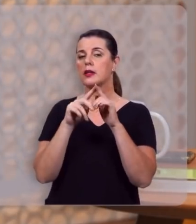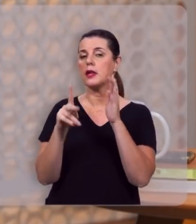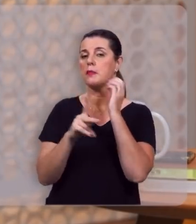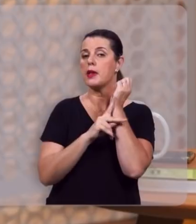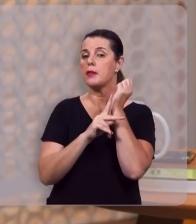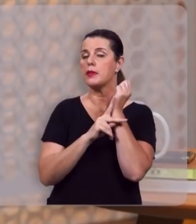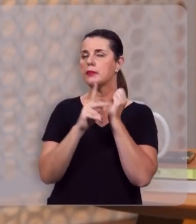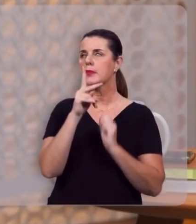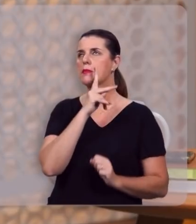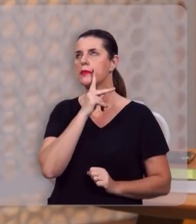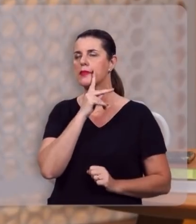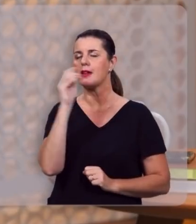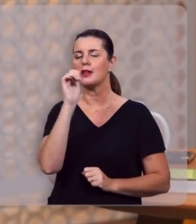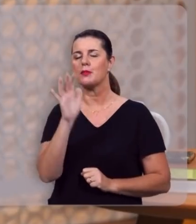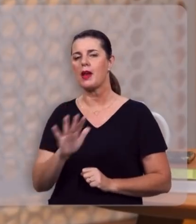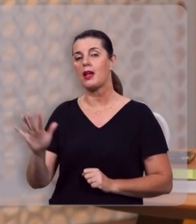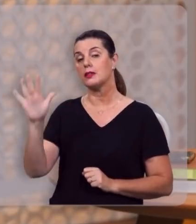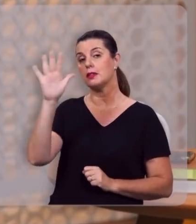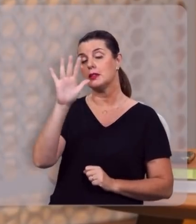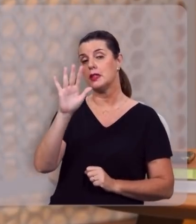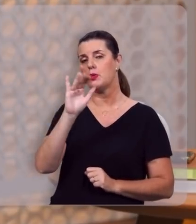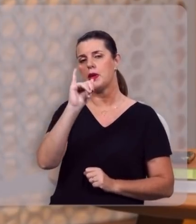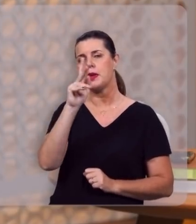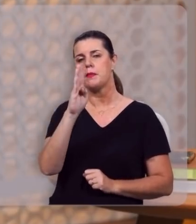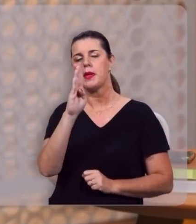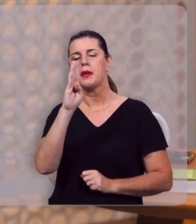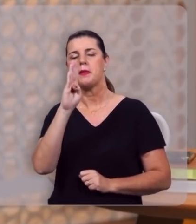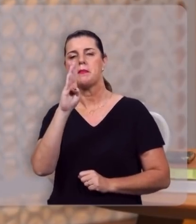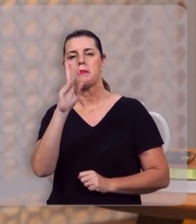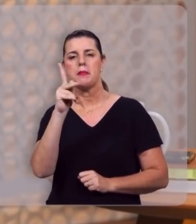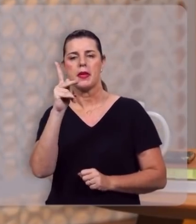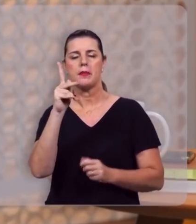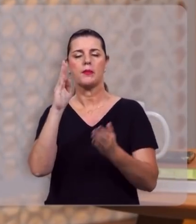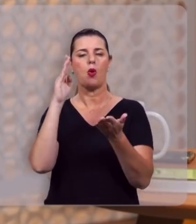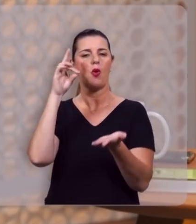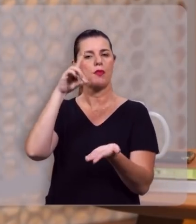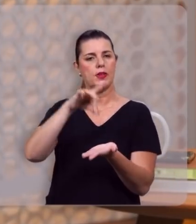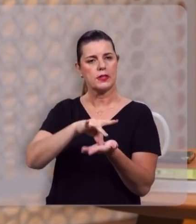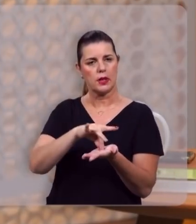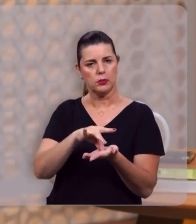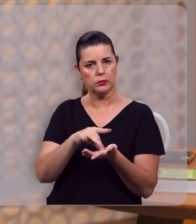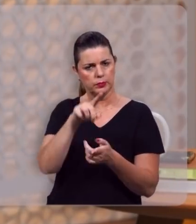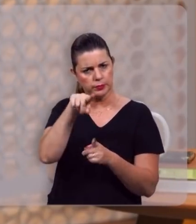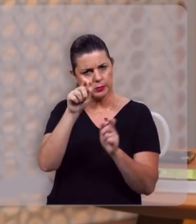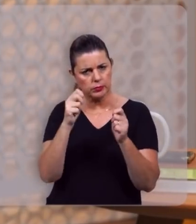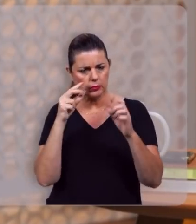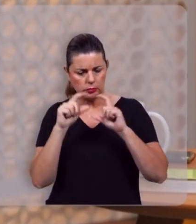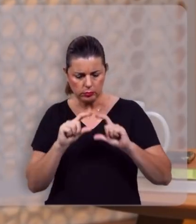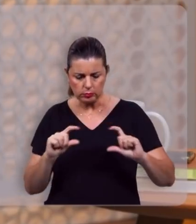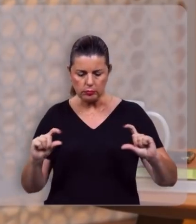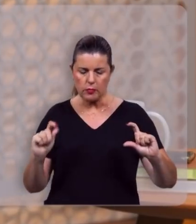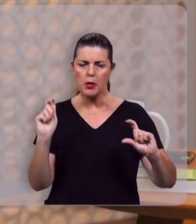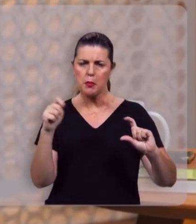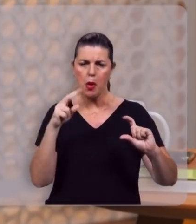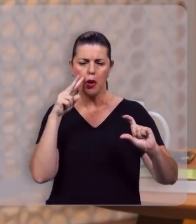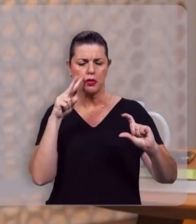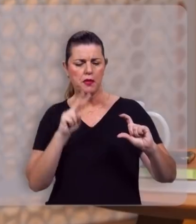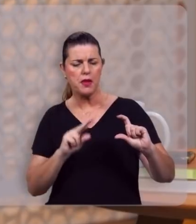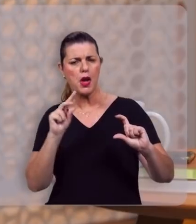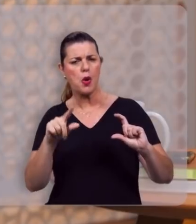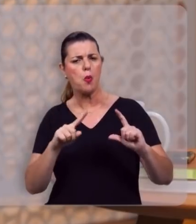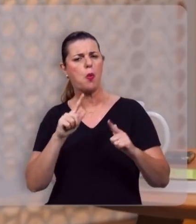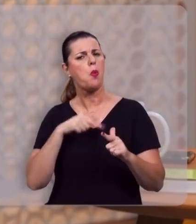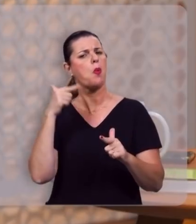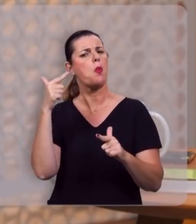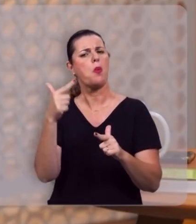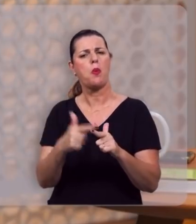Presbiteriana do Brasil é o IPB Oficial, que está aparecendo aqui embaixo. Você vai poder ver e rever tantas